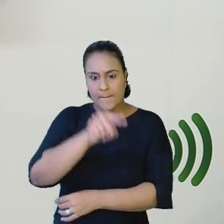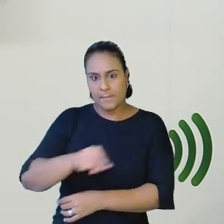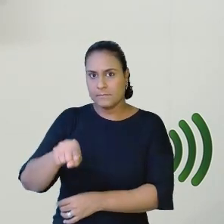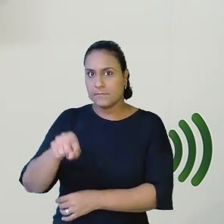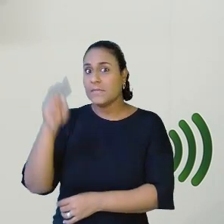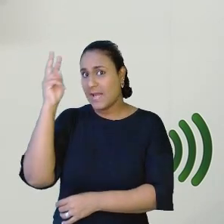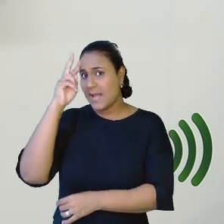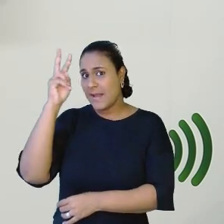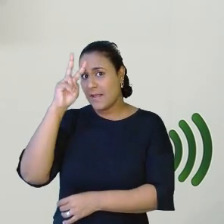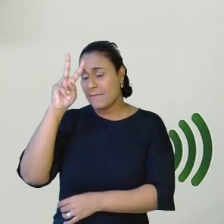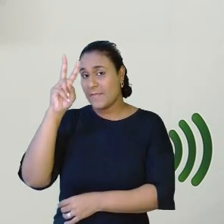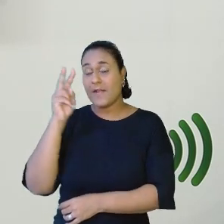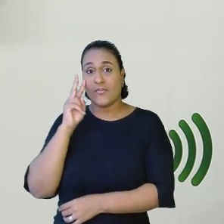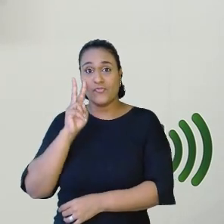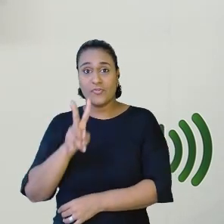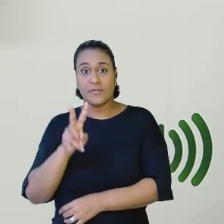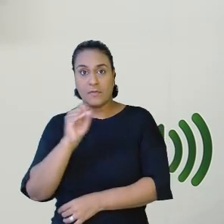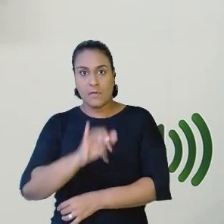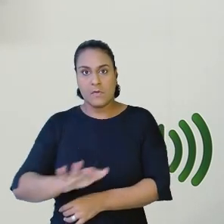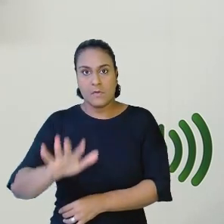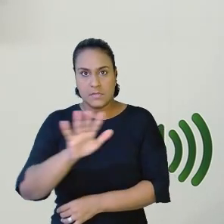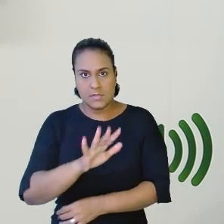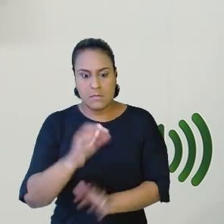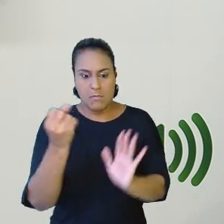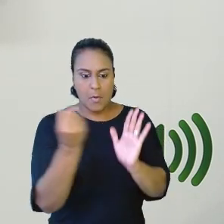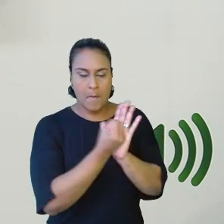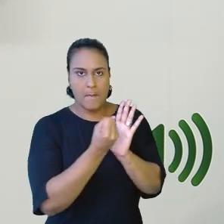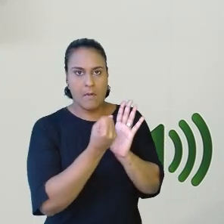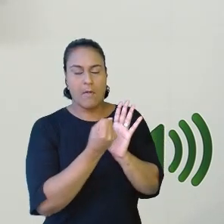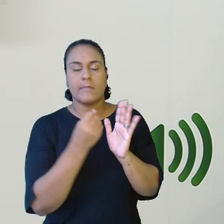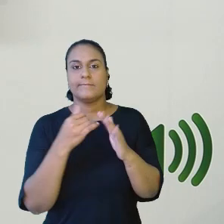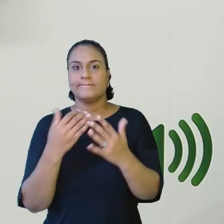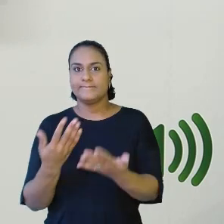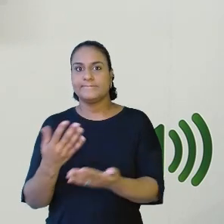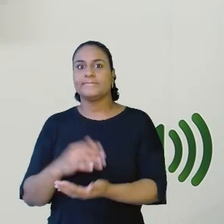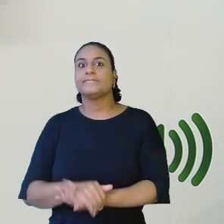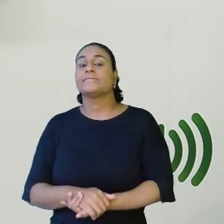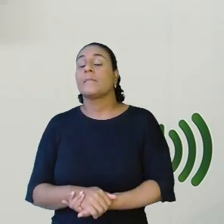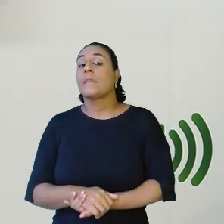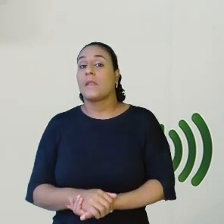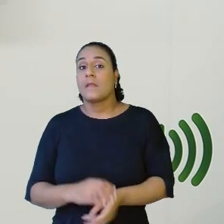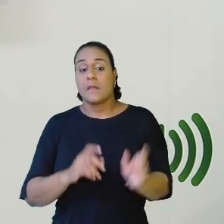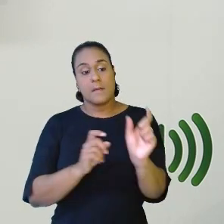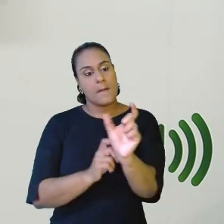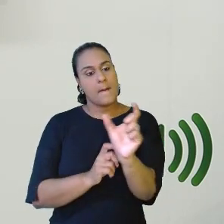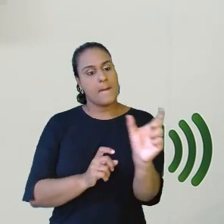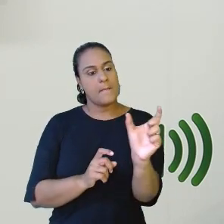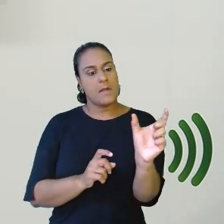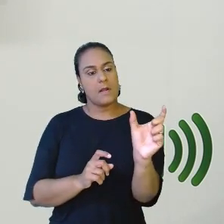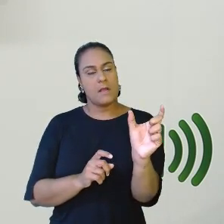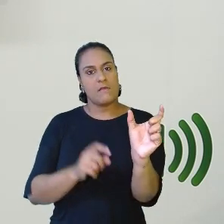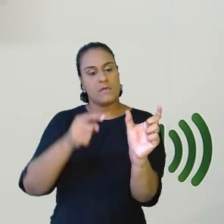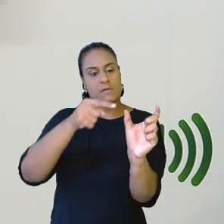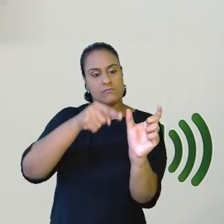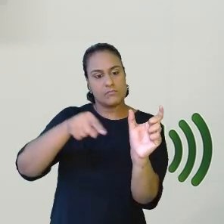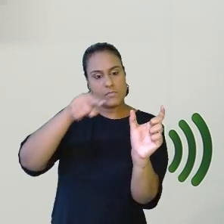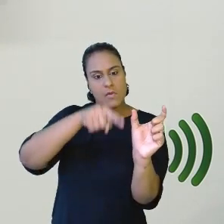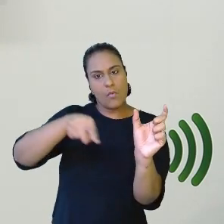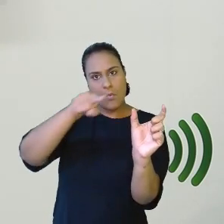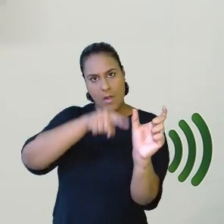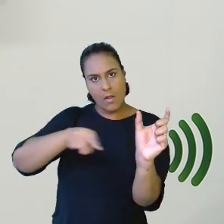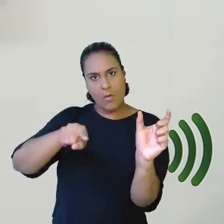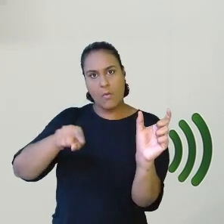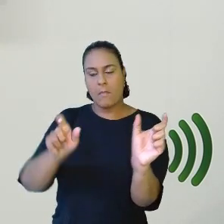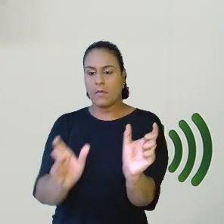lá no início da aula, quando eu mostrei o tema da aula para vocês. Então, a gente separa esses caracteres pelo